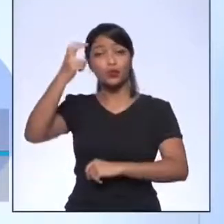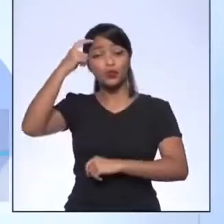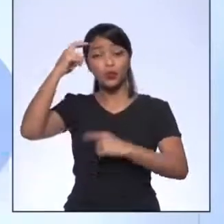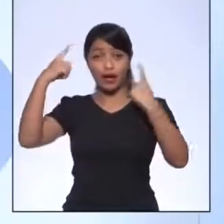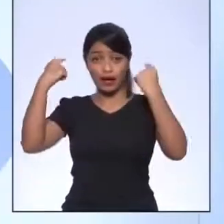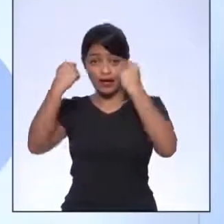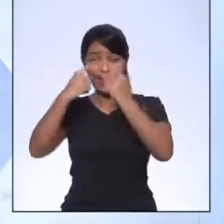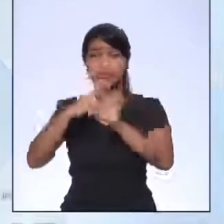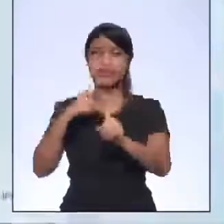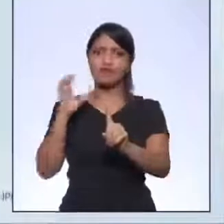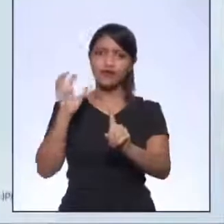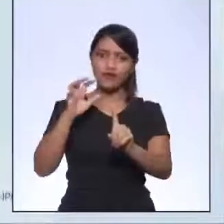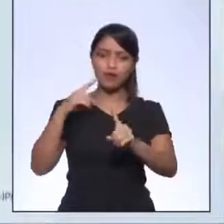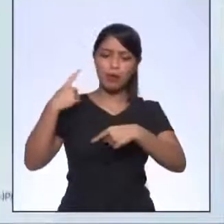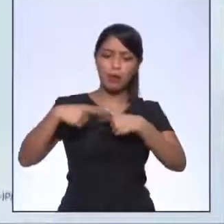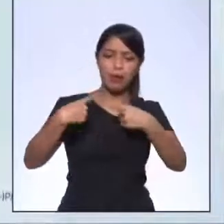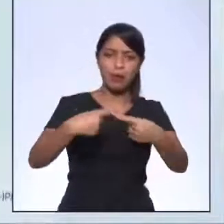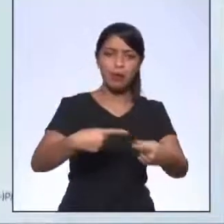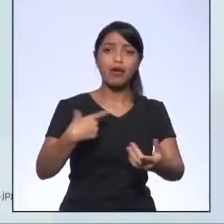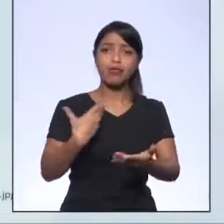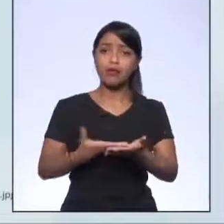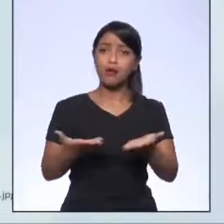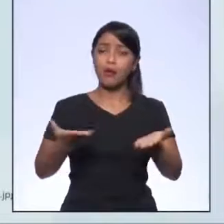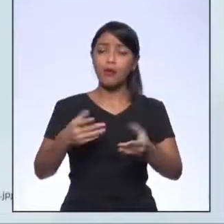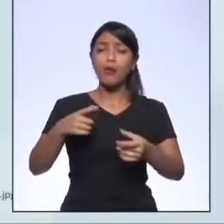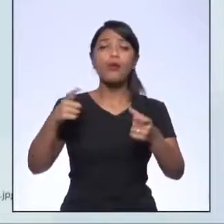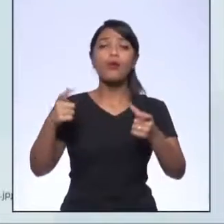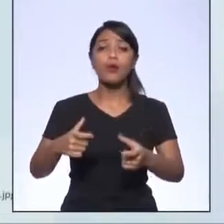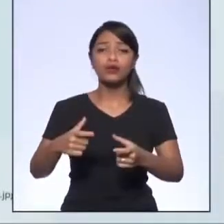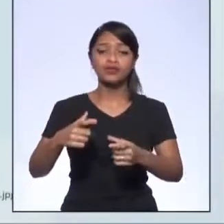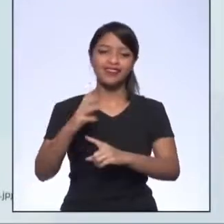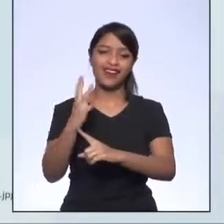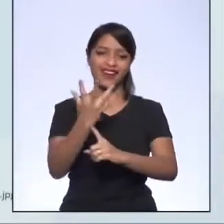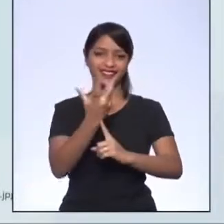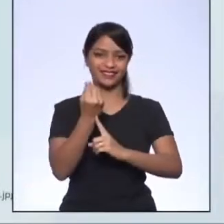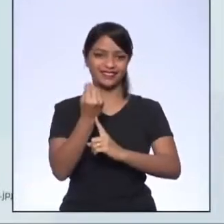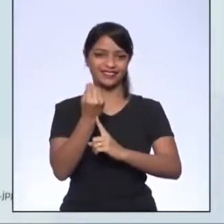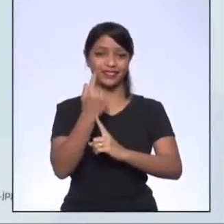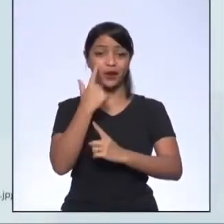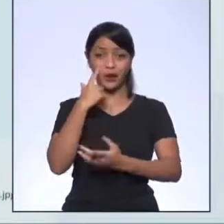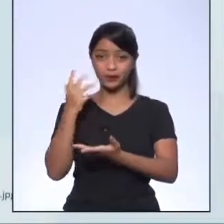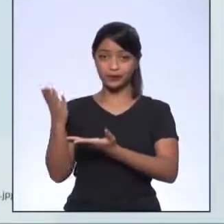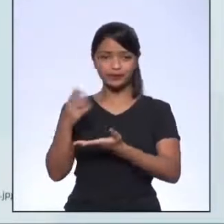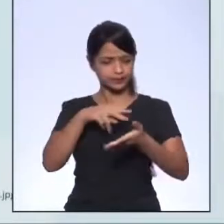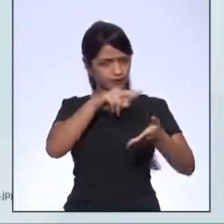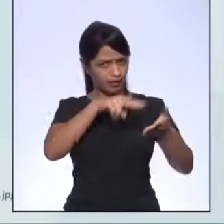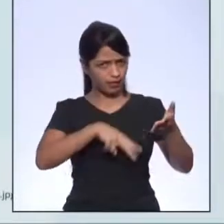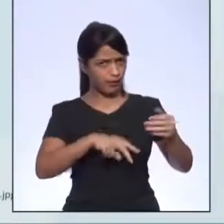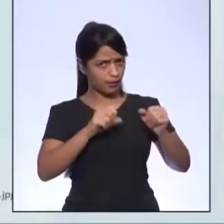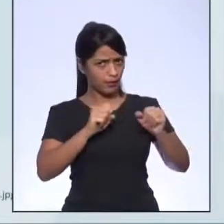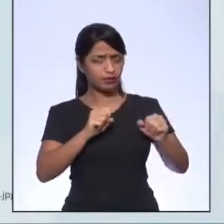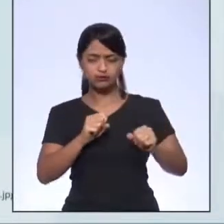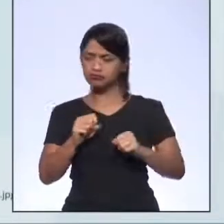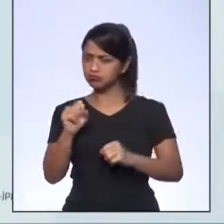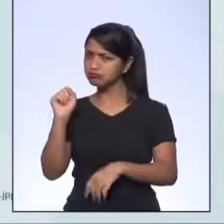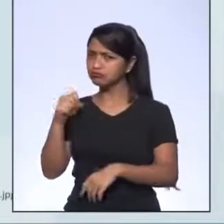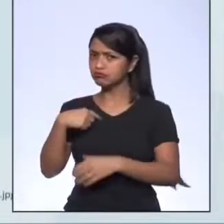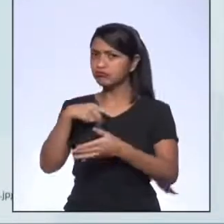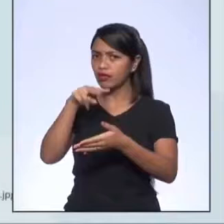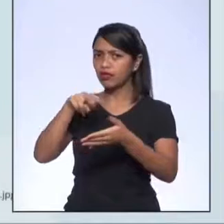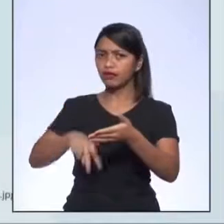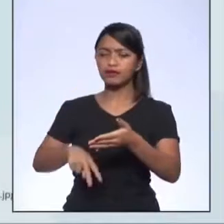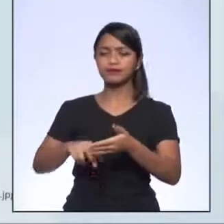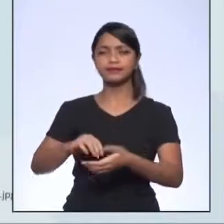nas artes. Então, aí temos uma máscara. Pode ler, professor, por gentileza? Vamos ler as contribuições da